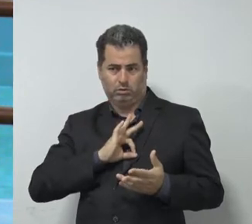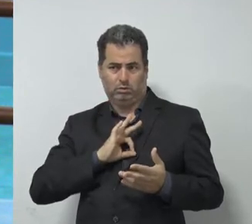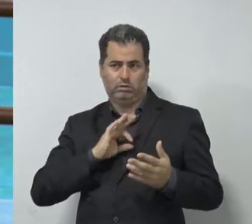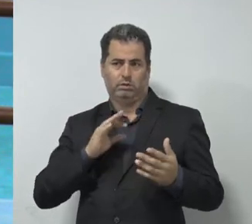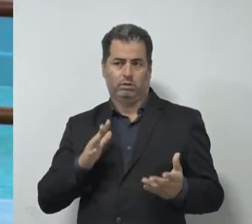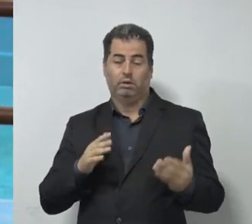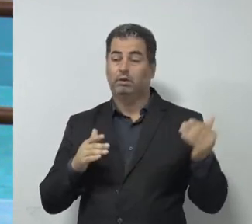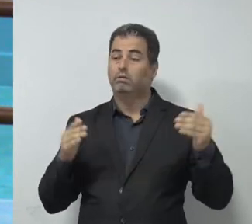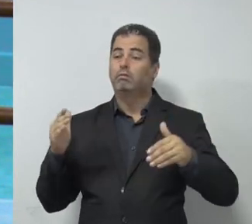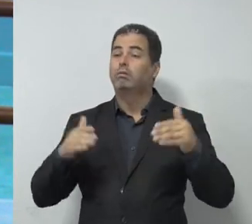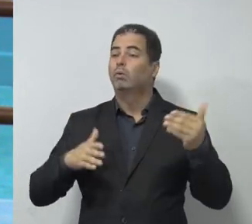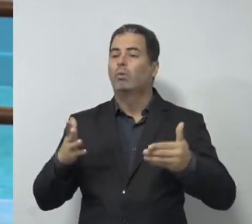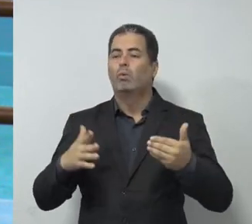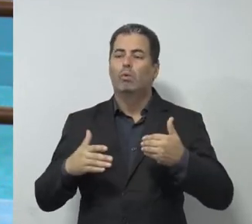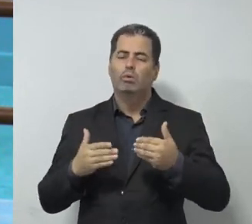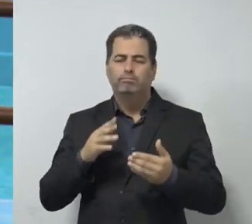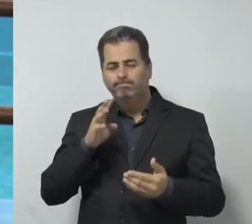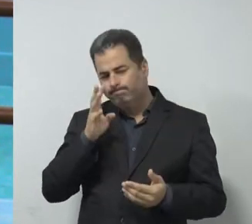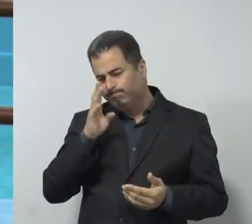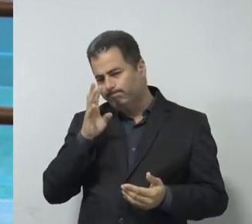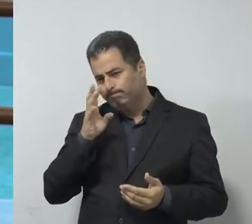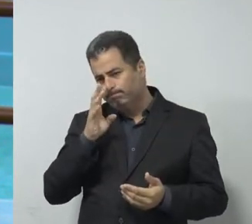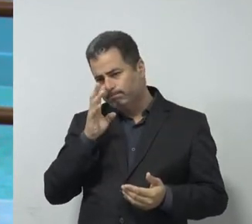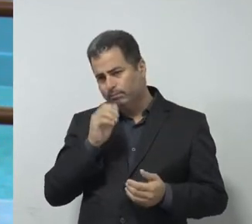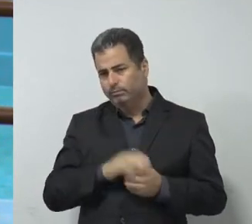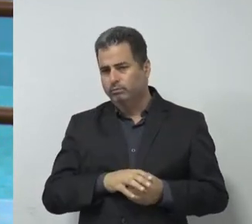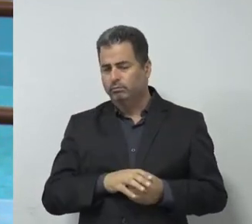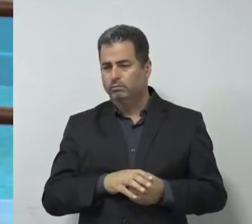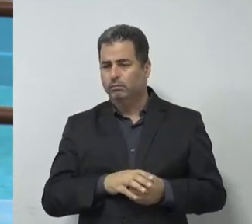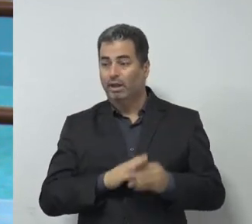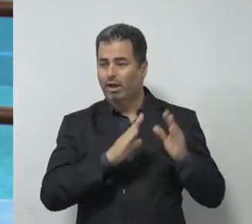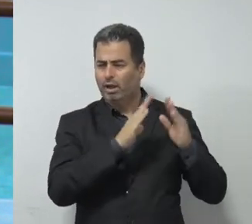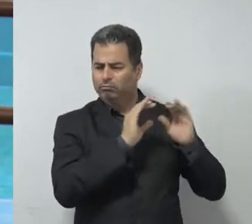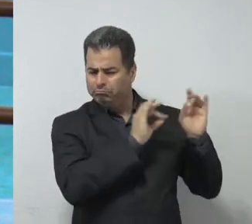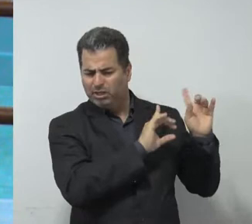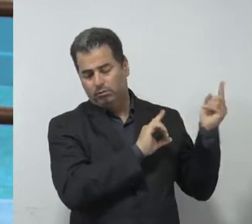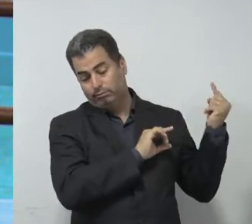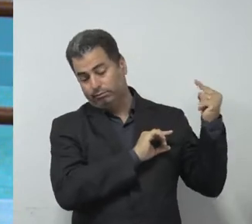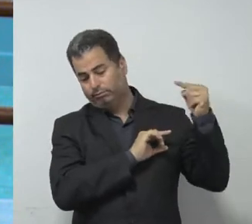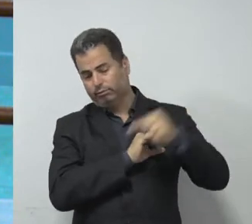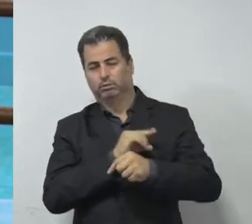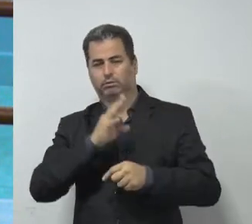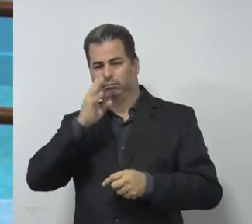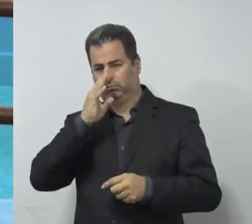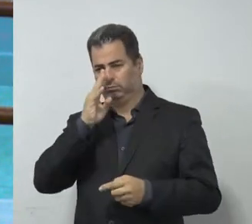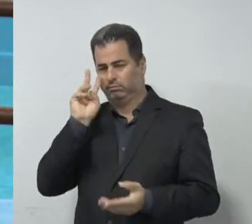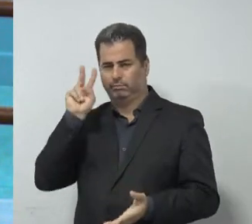nos prestigiar, que deixaram, né, os seus afazeres para estar aqui conosco,